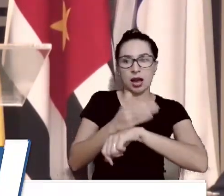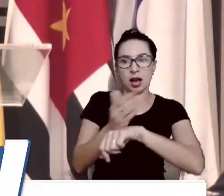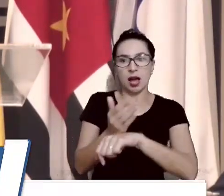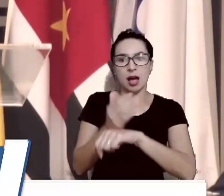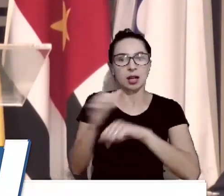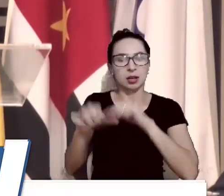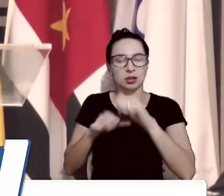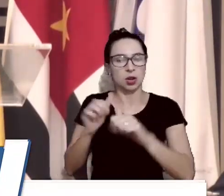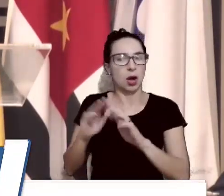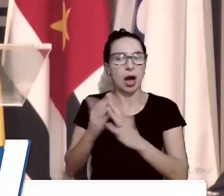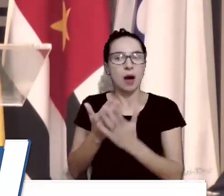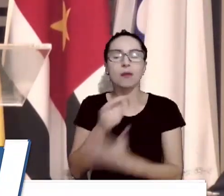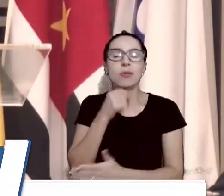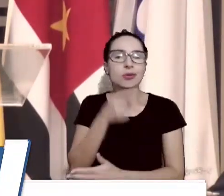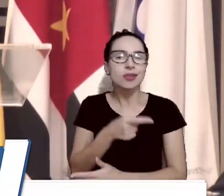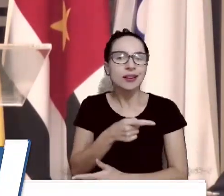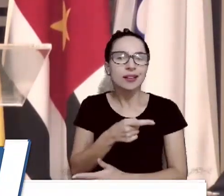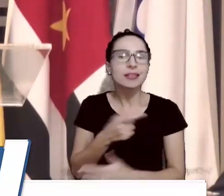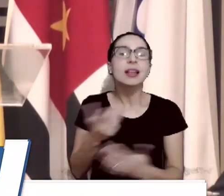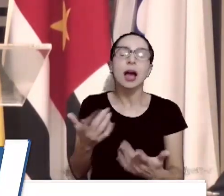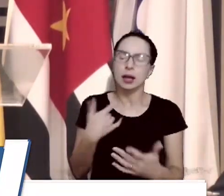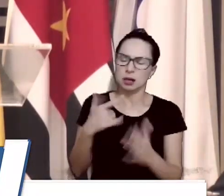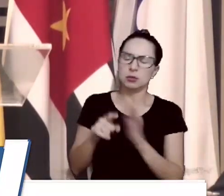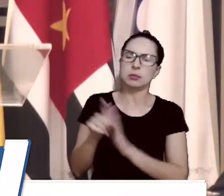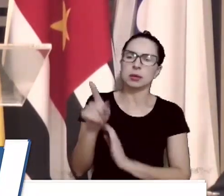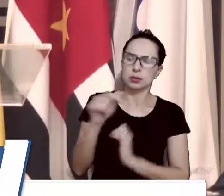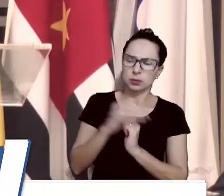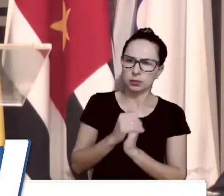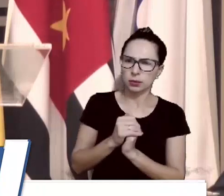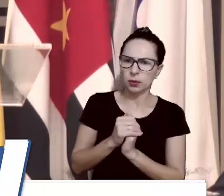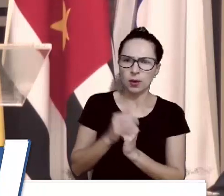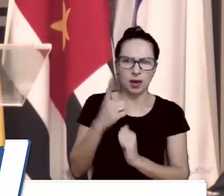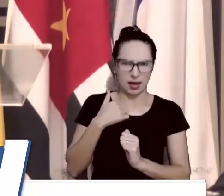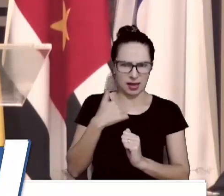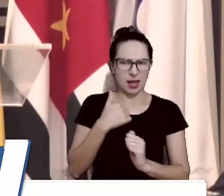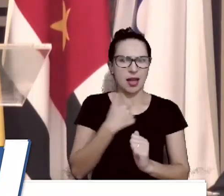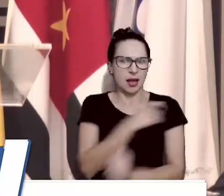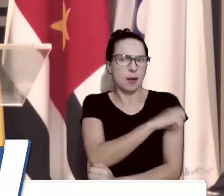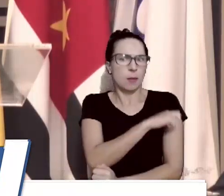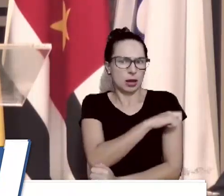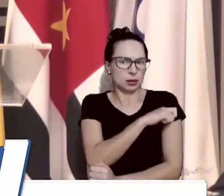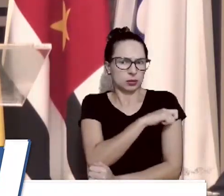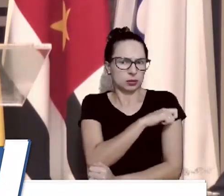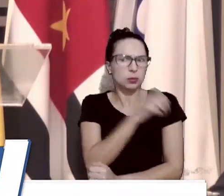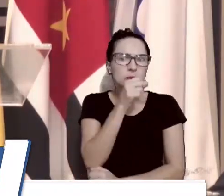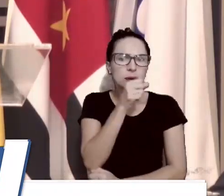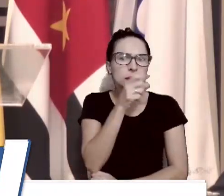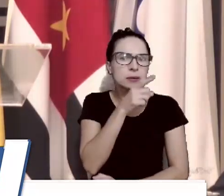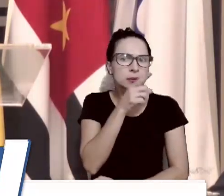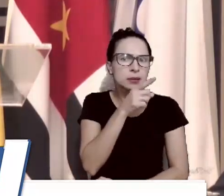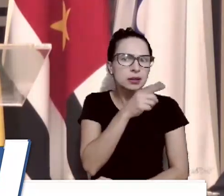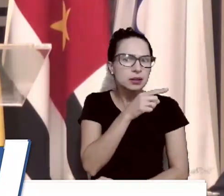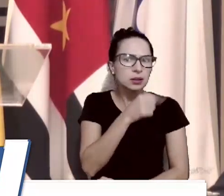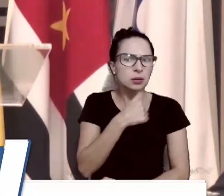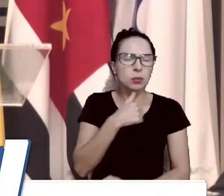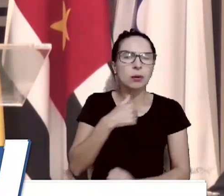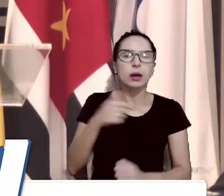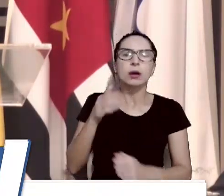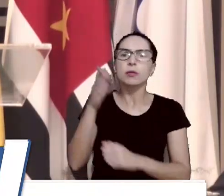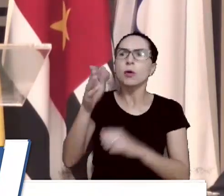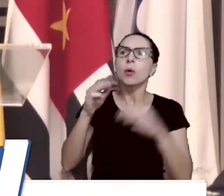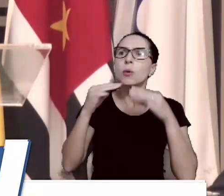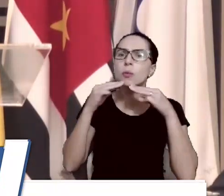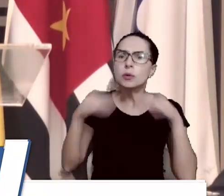não funciona. E assim, eu pergunto para vocês, eu não sou estudante no fim de semana? Quando eu preciso ir para um museu, quando eu preciso ir para a Casa